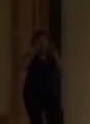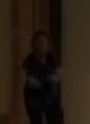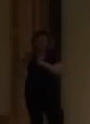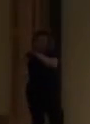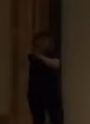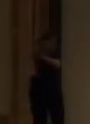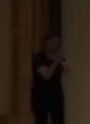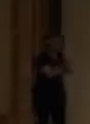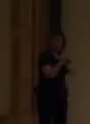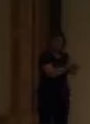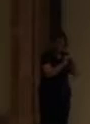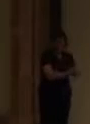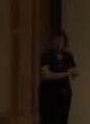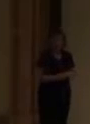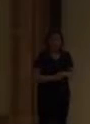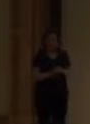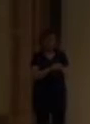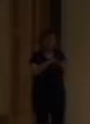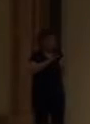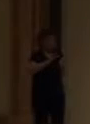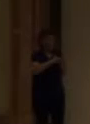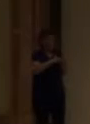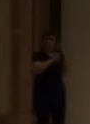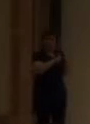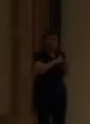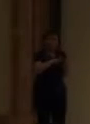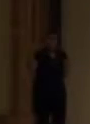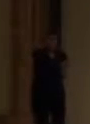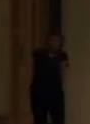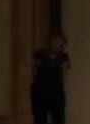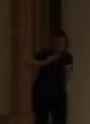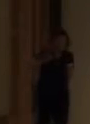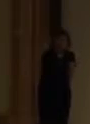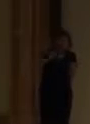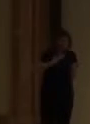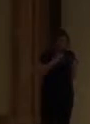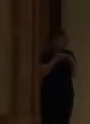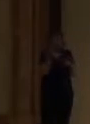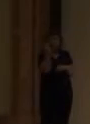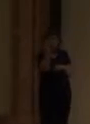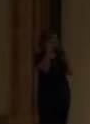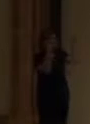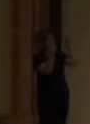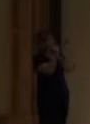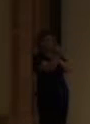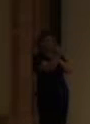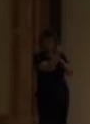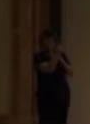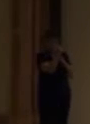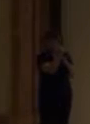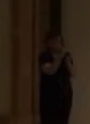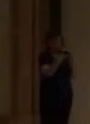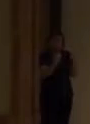da escola obrigatória, fossem as notas, tinham uma iconografia muito forte, tentando convencer-nos